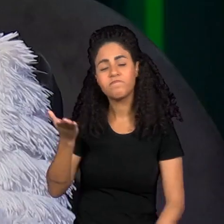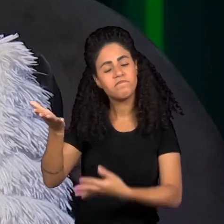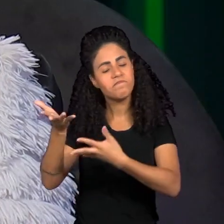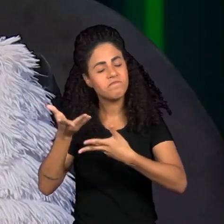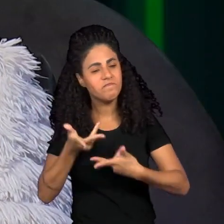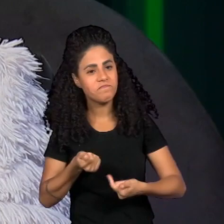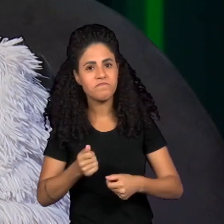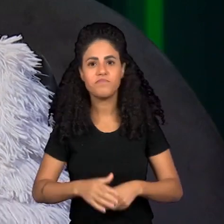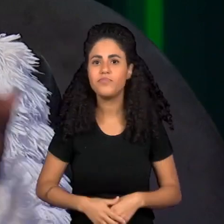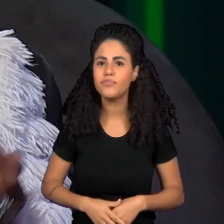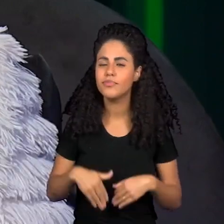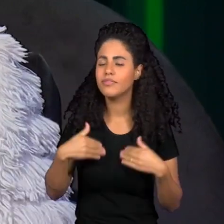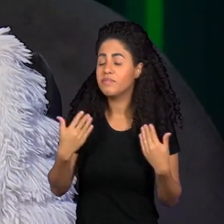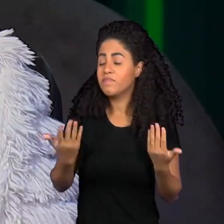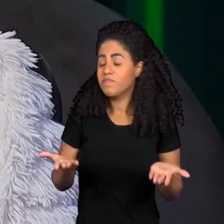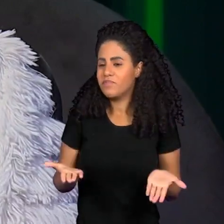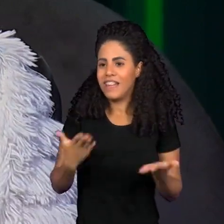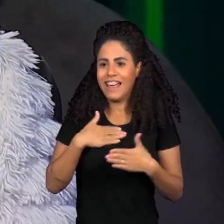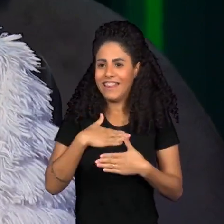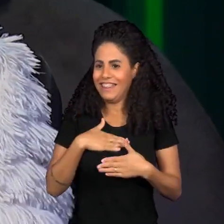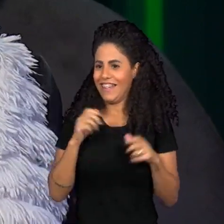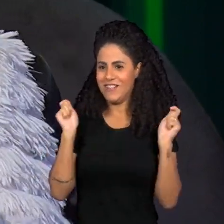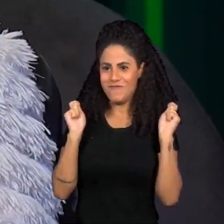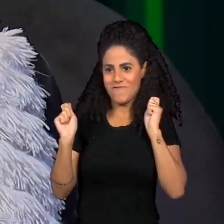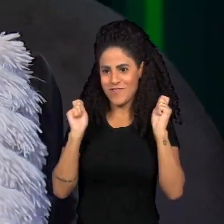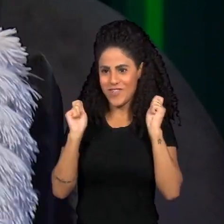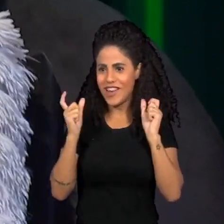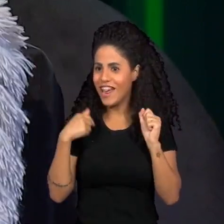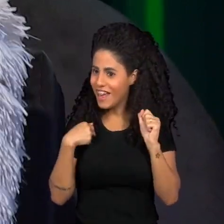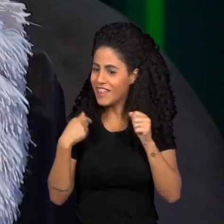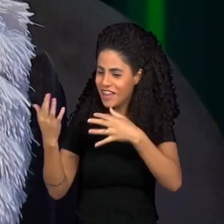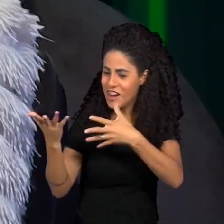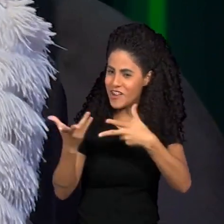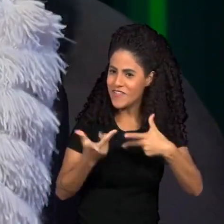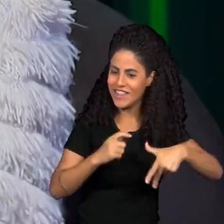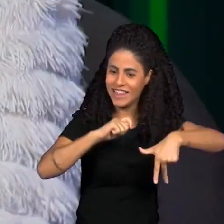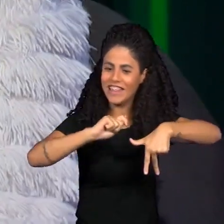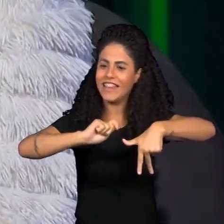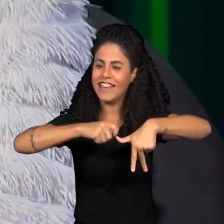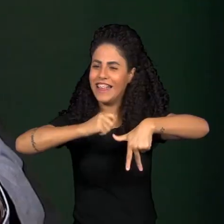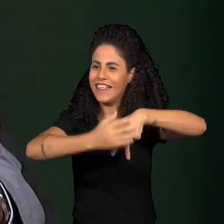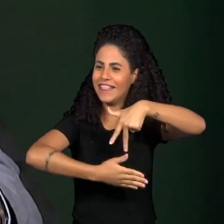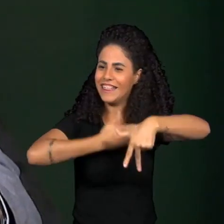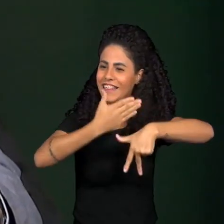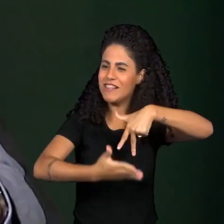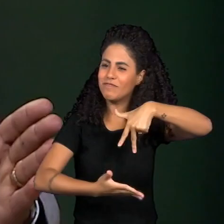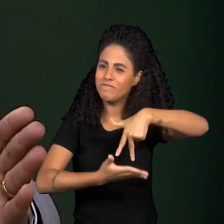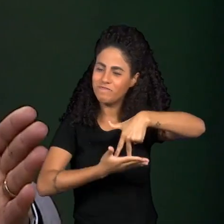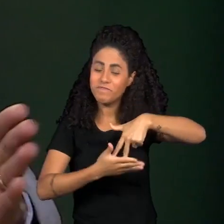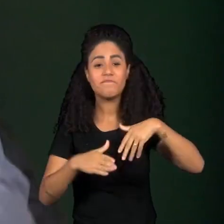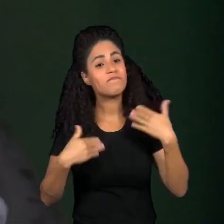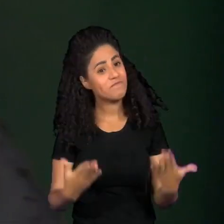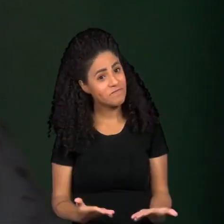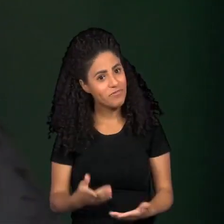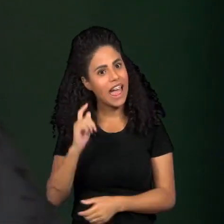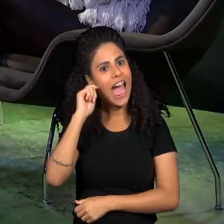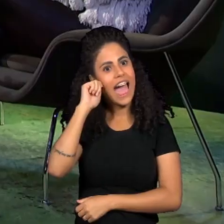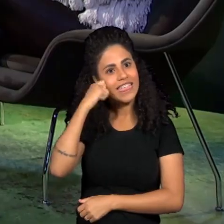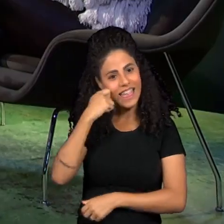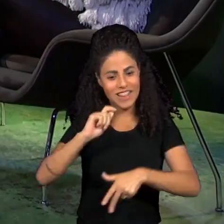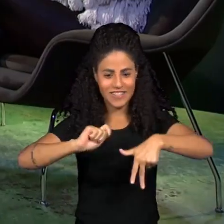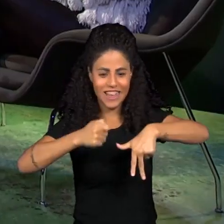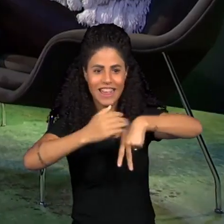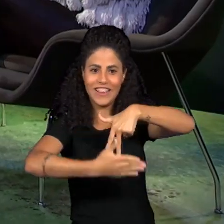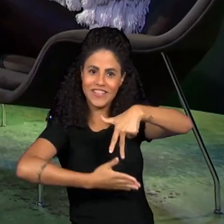bem-vindos. Eu estou adorando estar em foco. É Negra em Foco. Negra em foco.